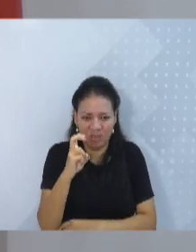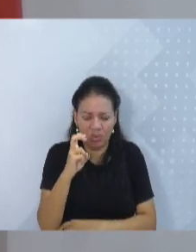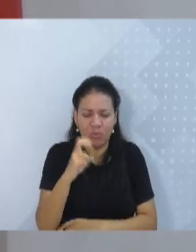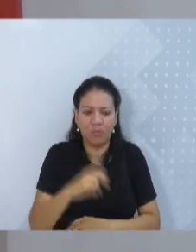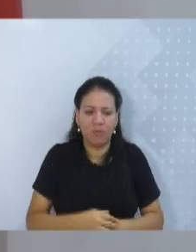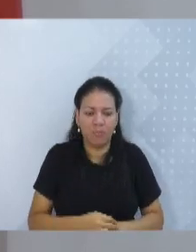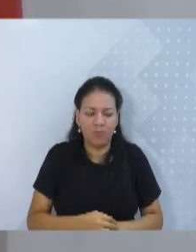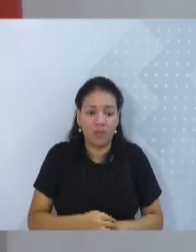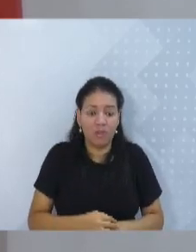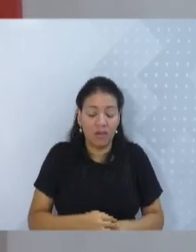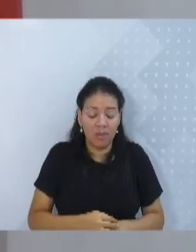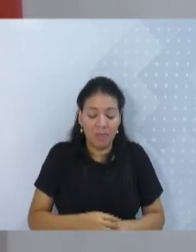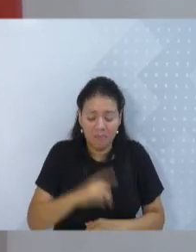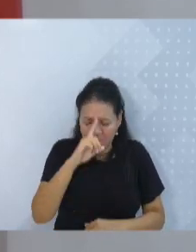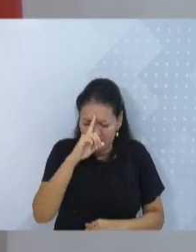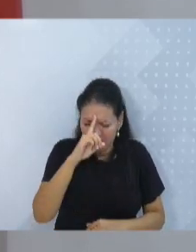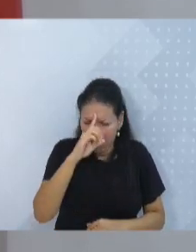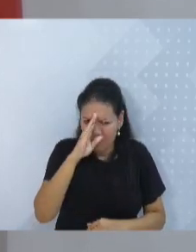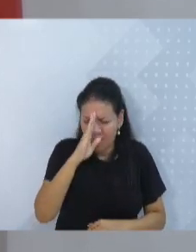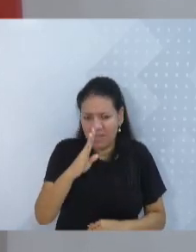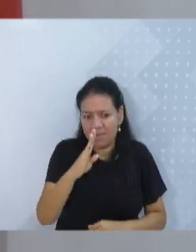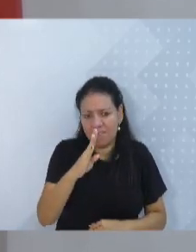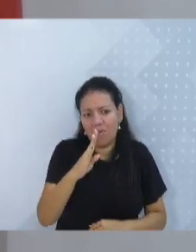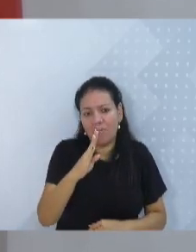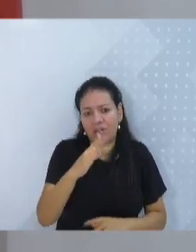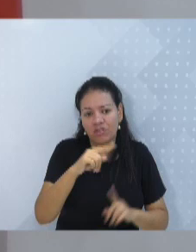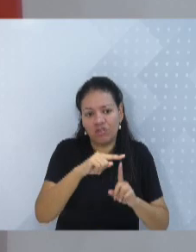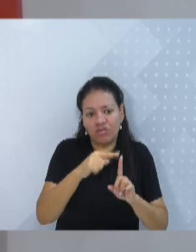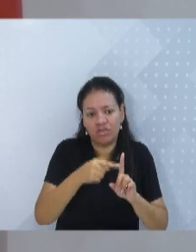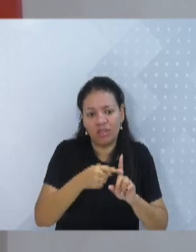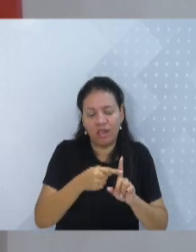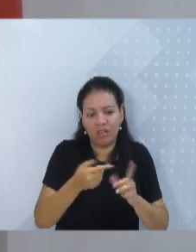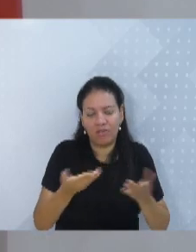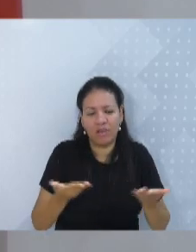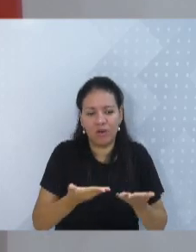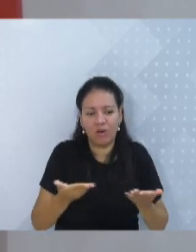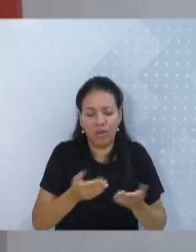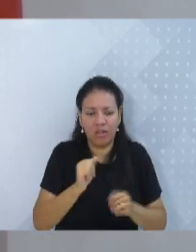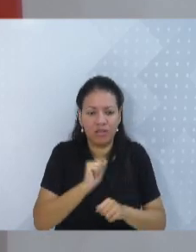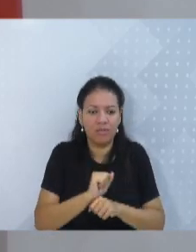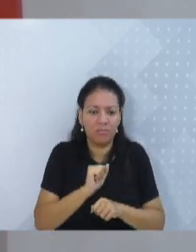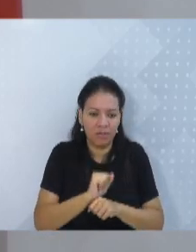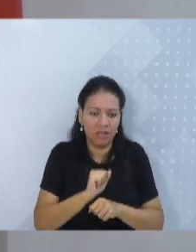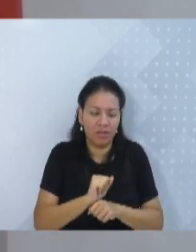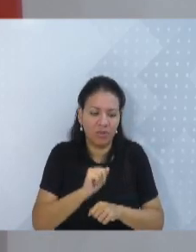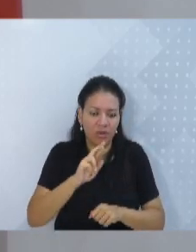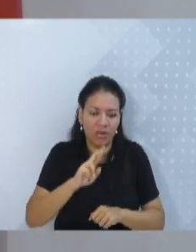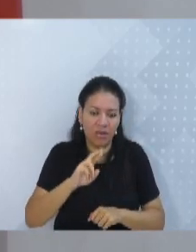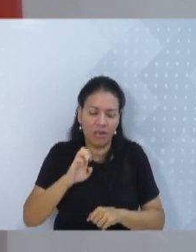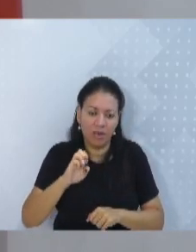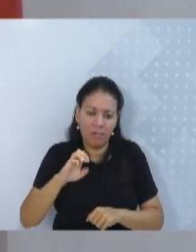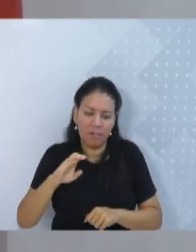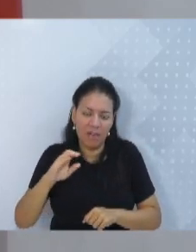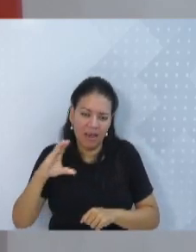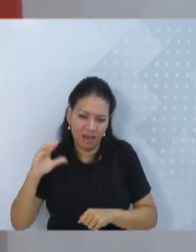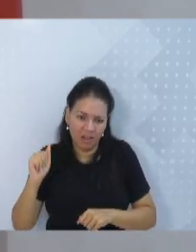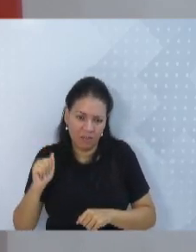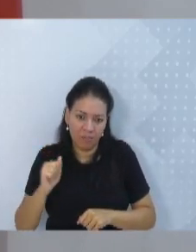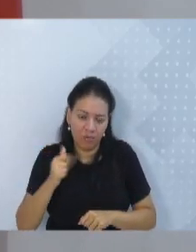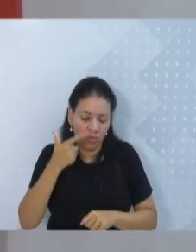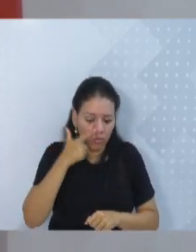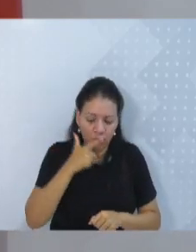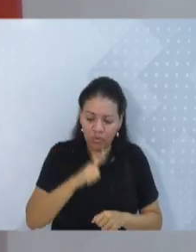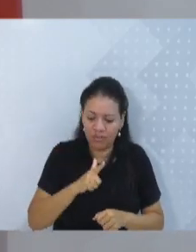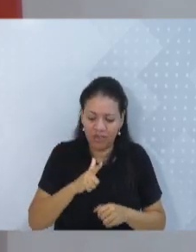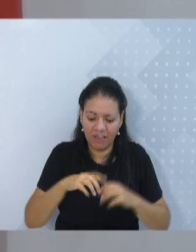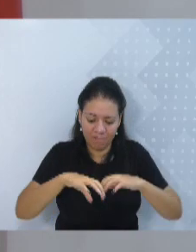Principalmente agora esperando a Rebeca eu entendo que às vezes a gente não consegue separar muito